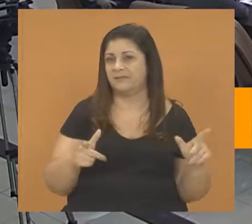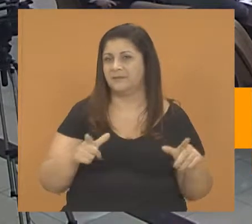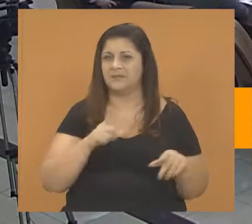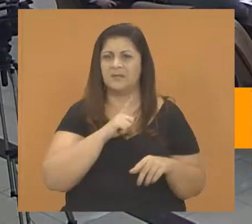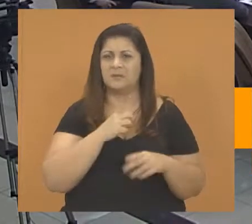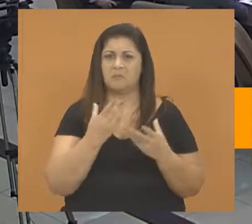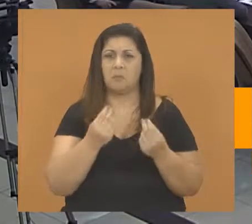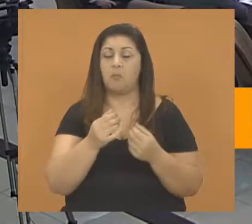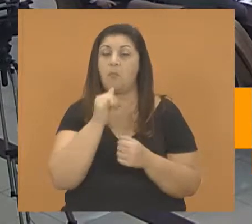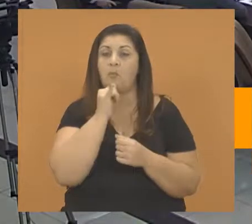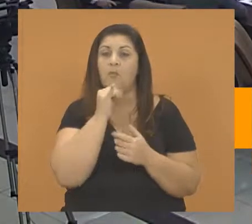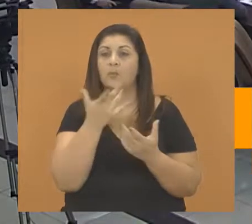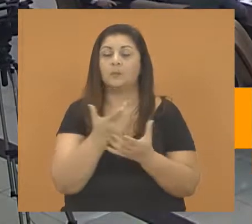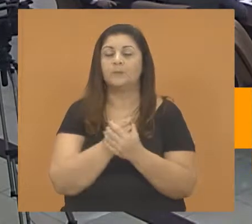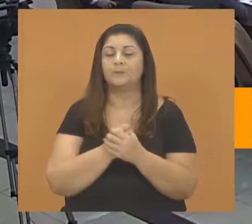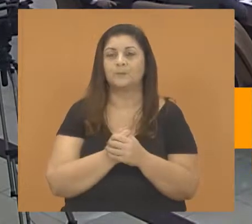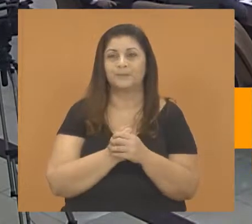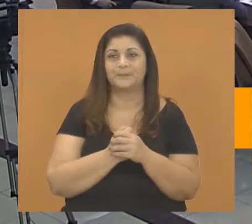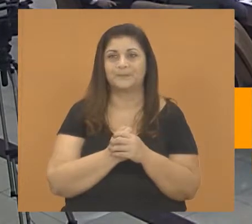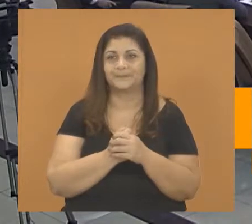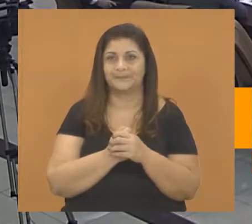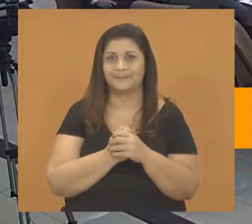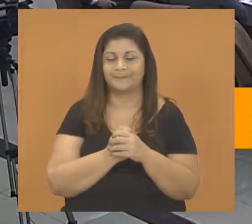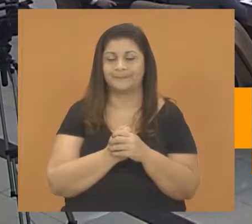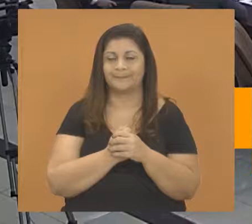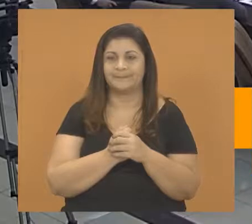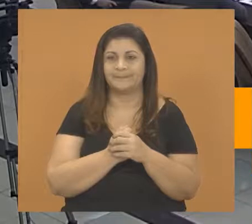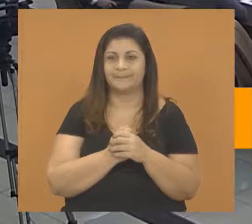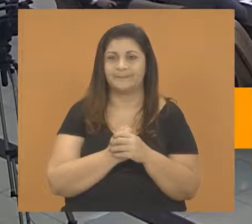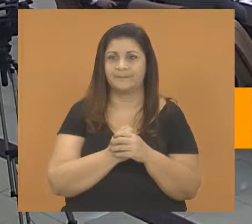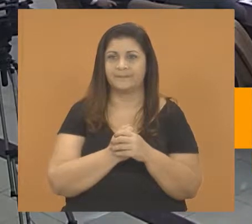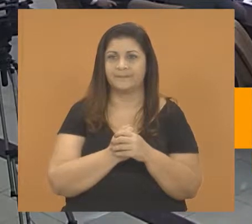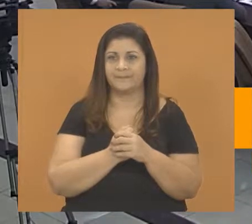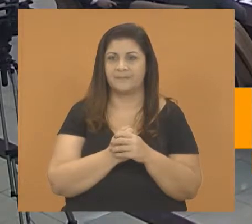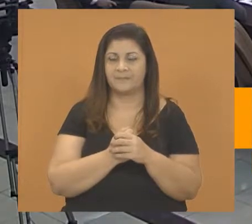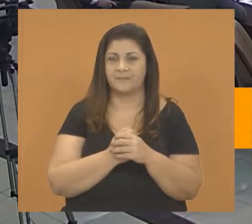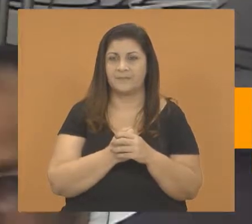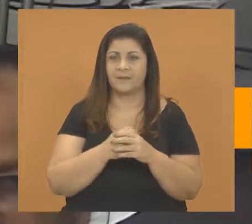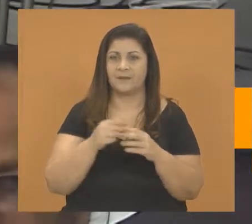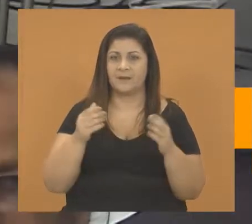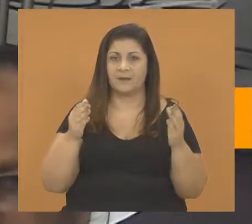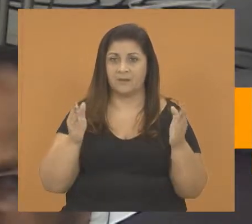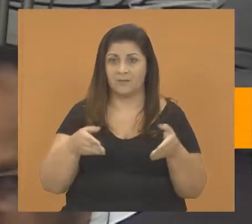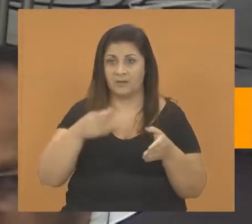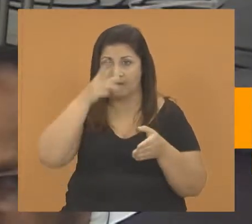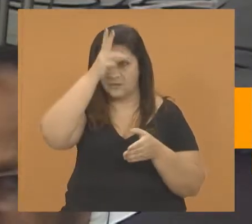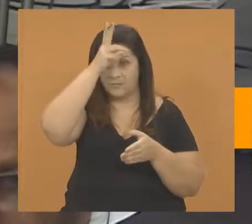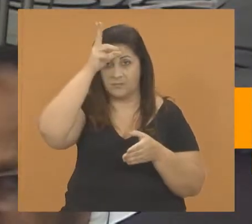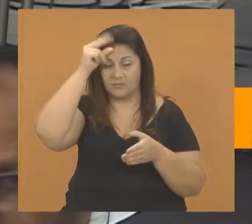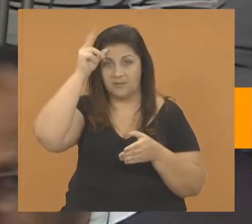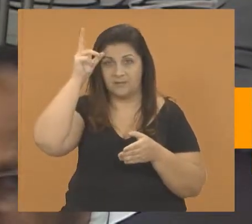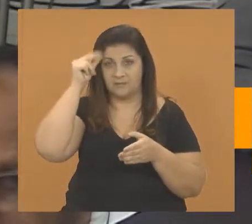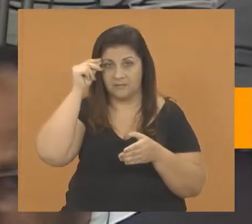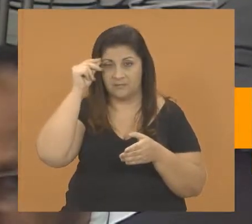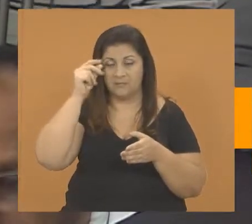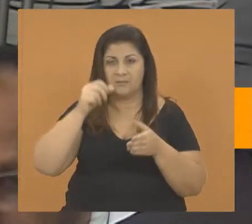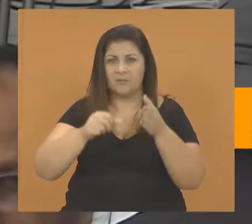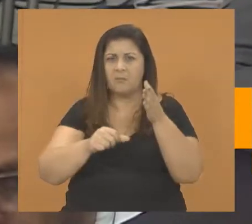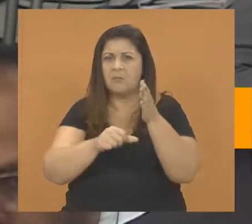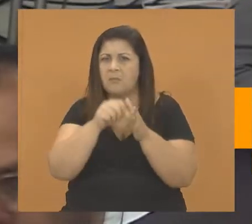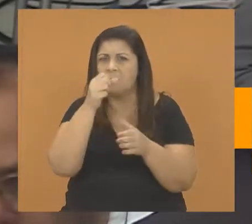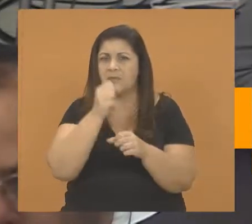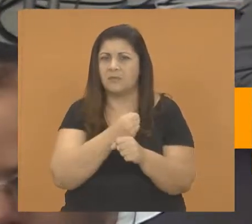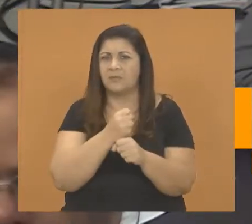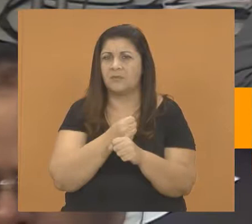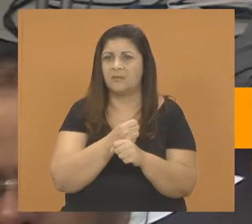com pegar um caso muito prático é sessão os 90 no primeiro ano eo que nós temos recebido reclamação de funcionários de